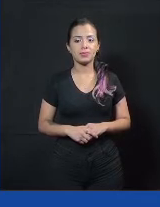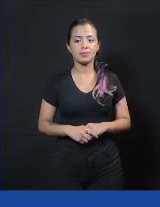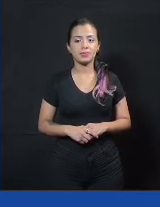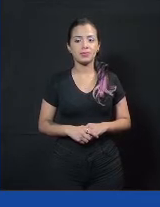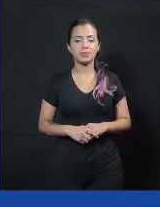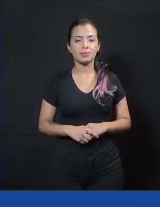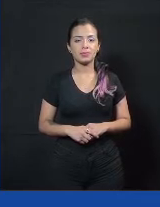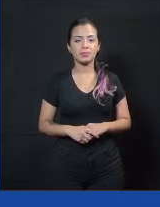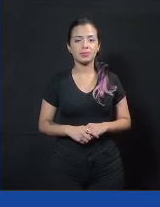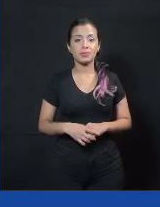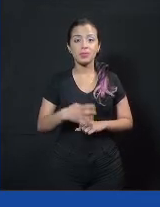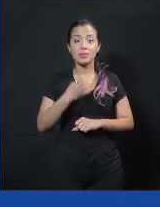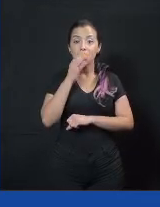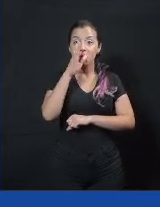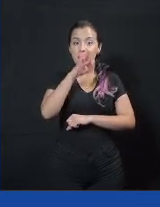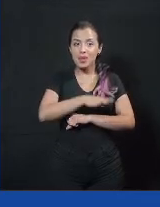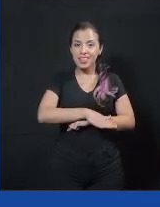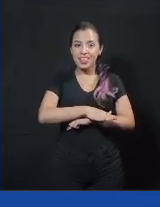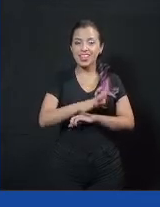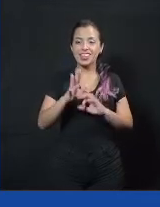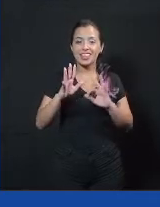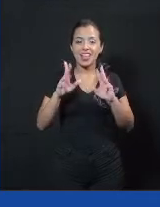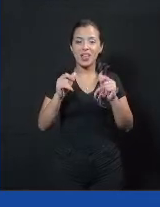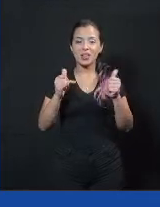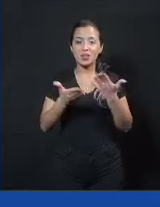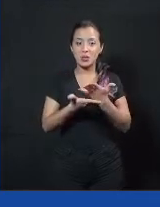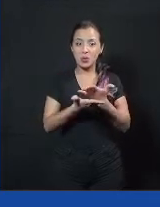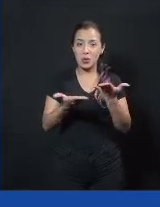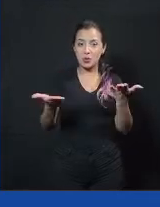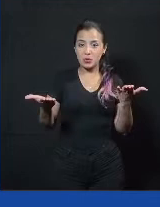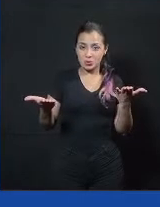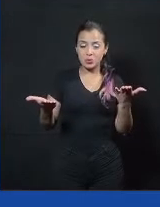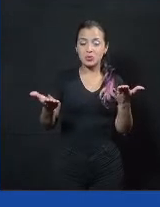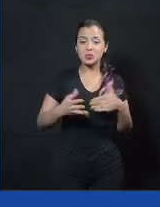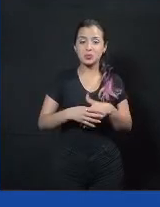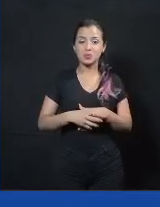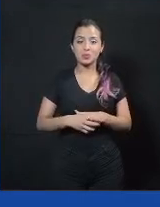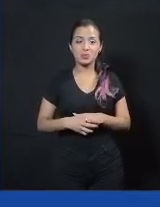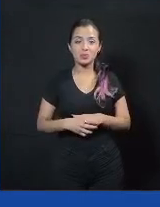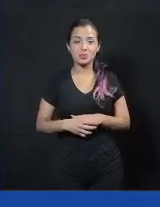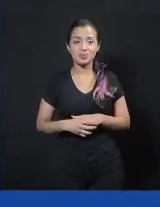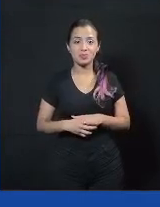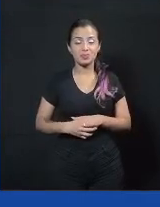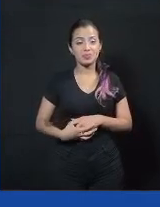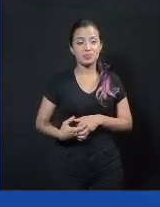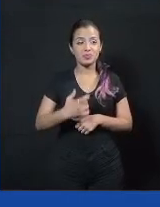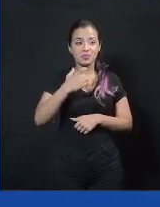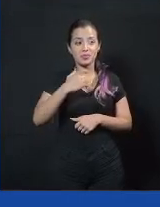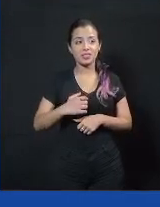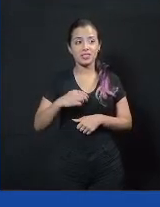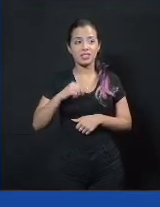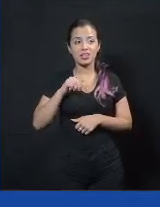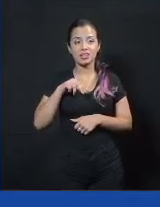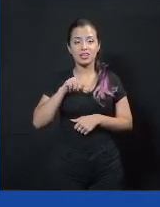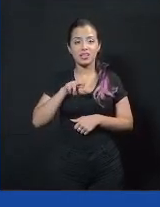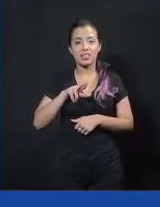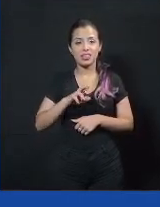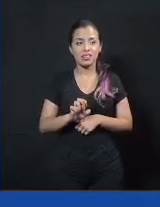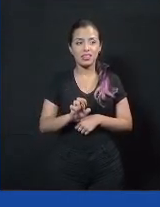Boa tarde a todos. Eu sou André Baniwa. Eu quero falar